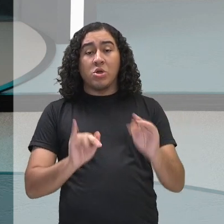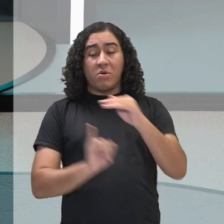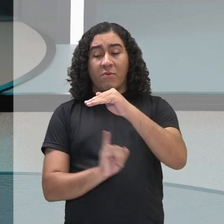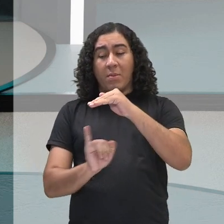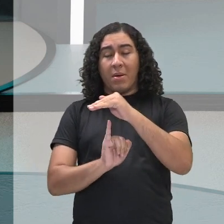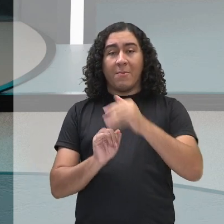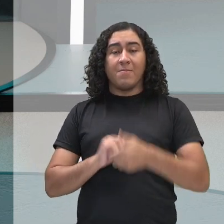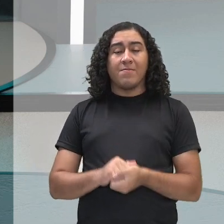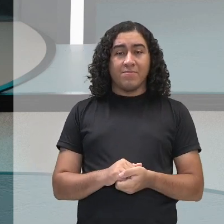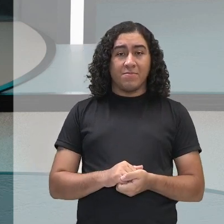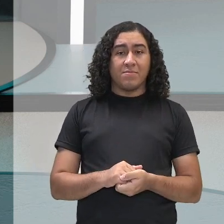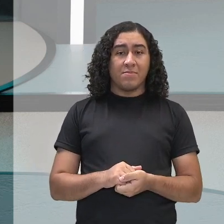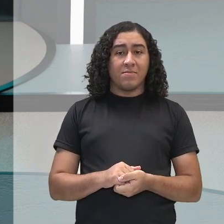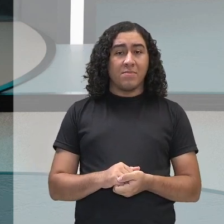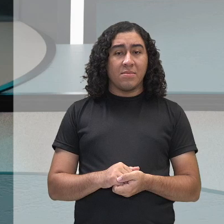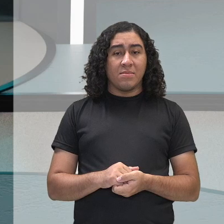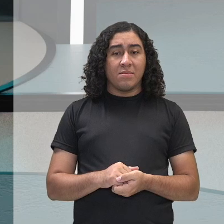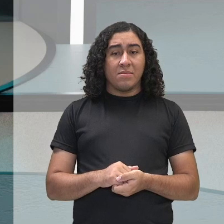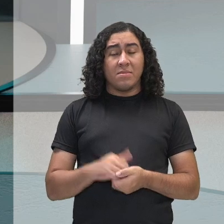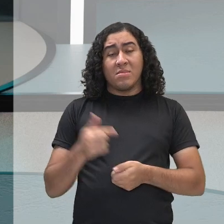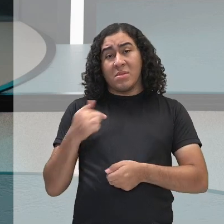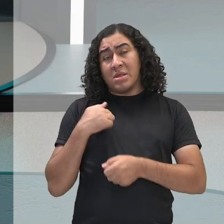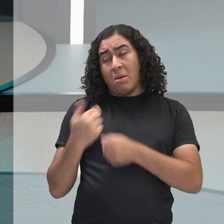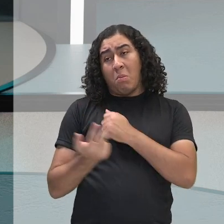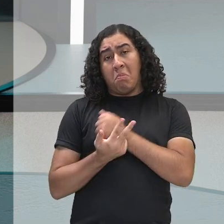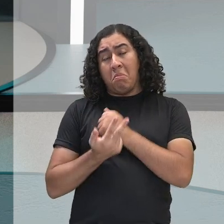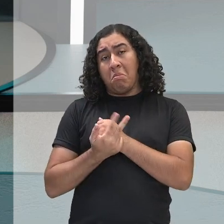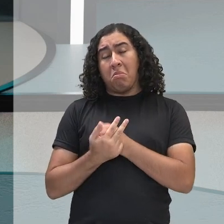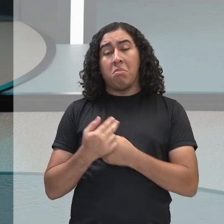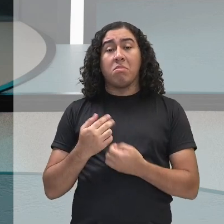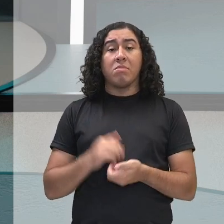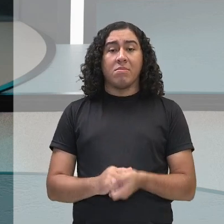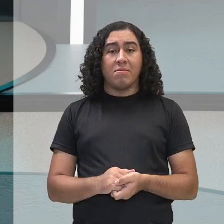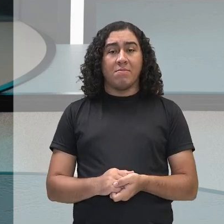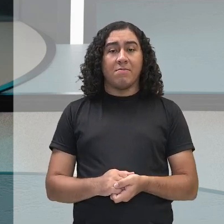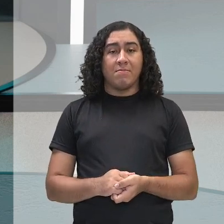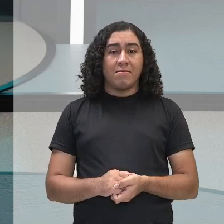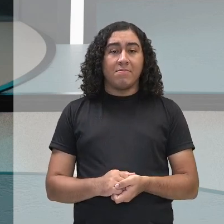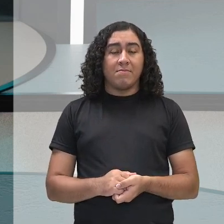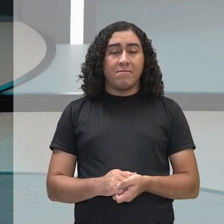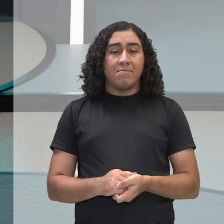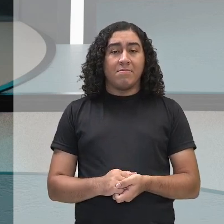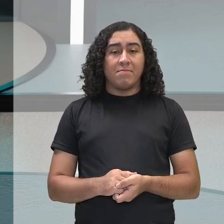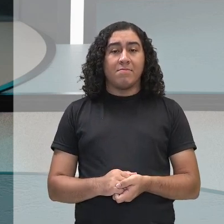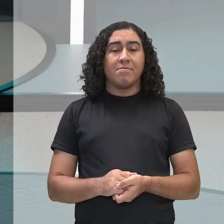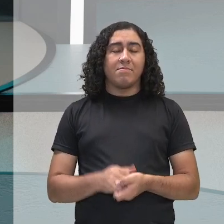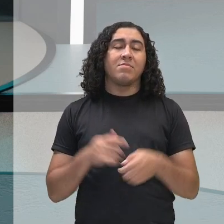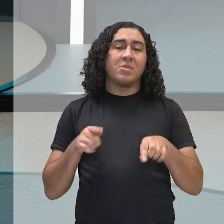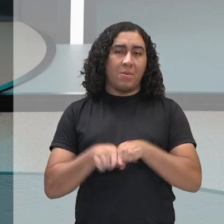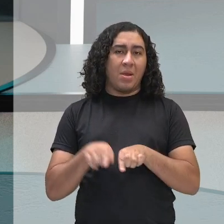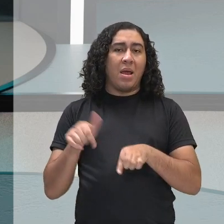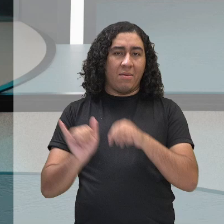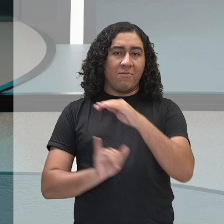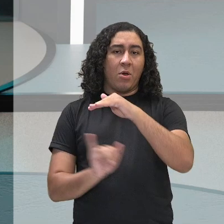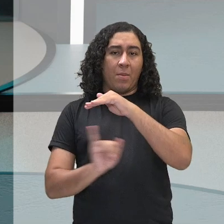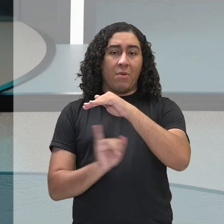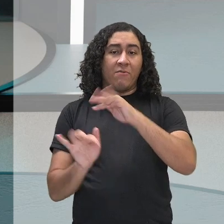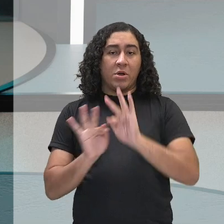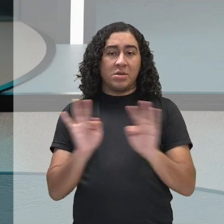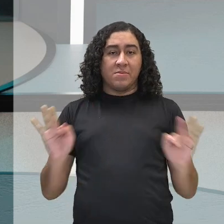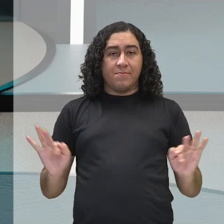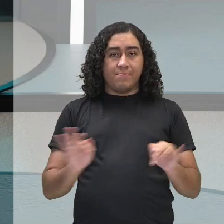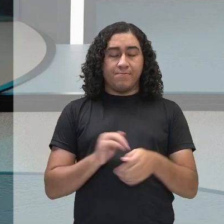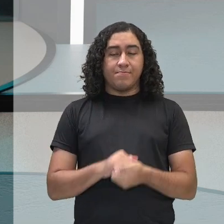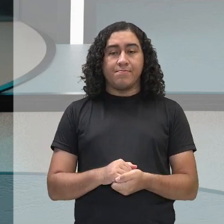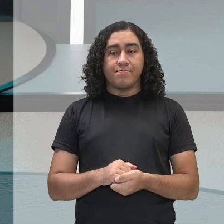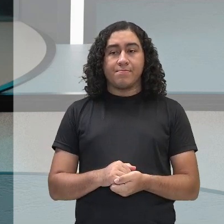I'm getting by. I'm getting by. Tô me virando. Tô dando meu jeito, ok? Também mais uma informal, right?